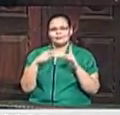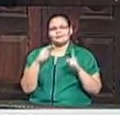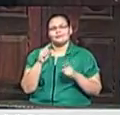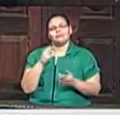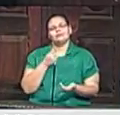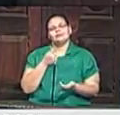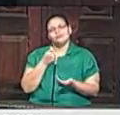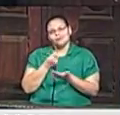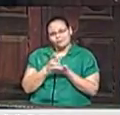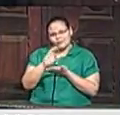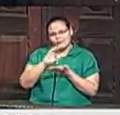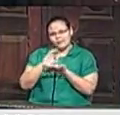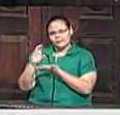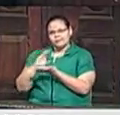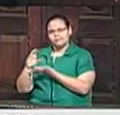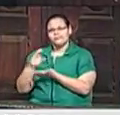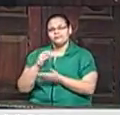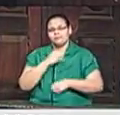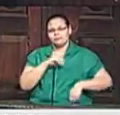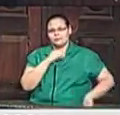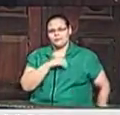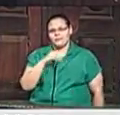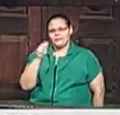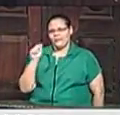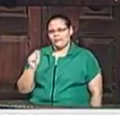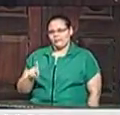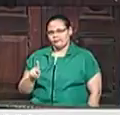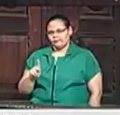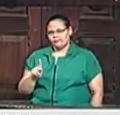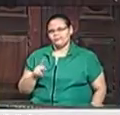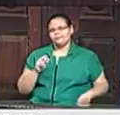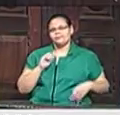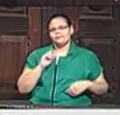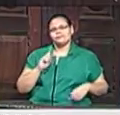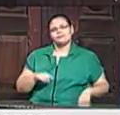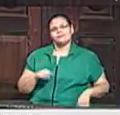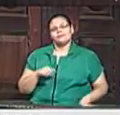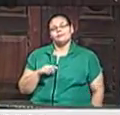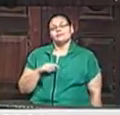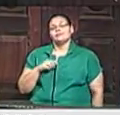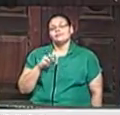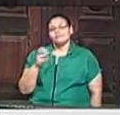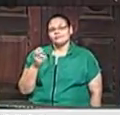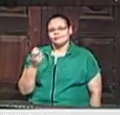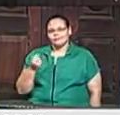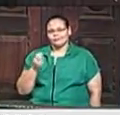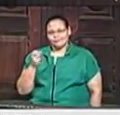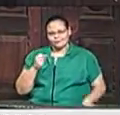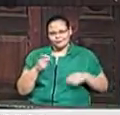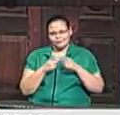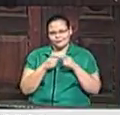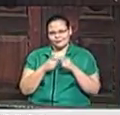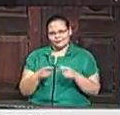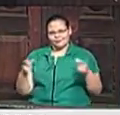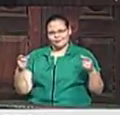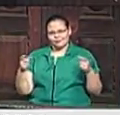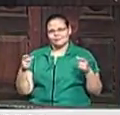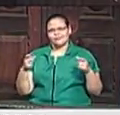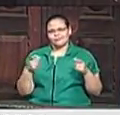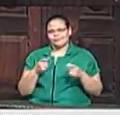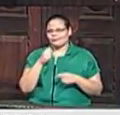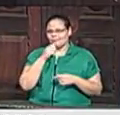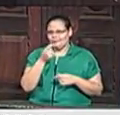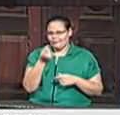pagar todas as aposentadorias e pensões, mesmo em havendo um crescimento dessa